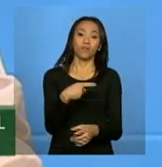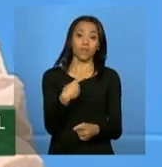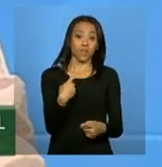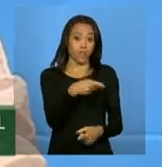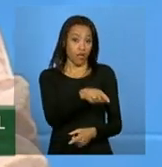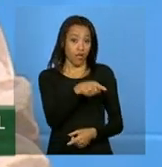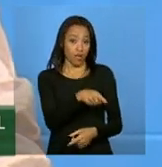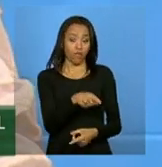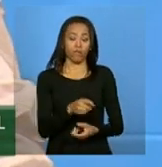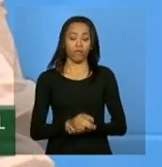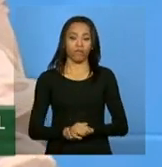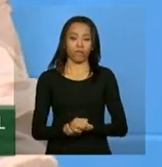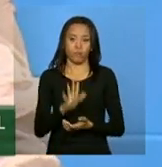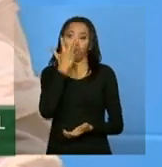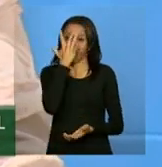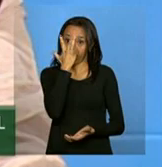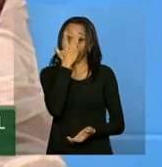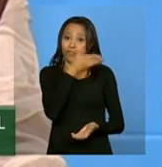os meus